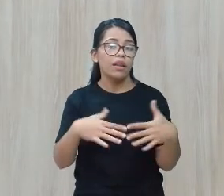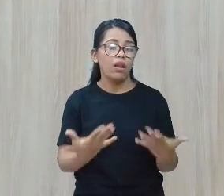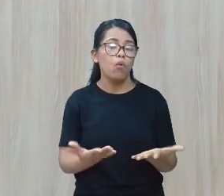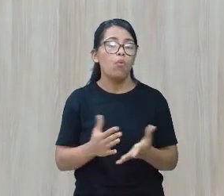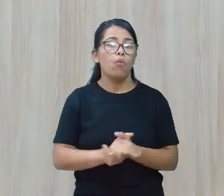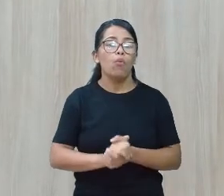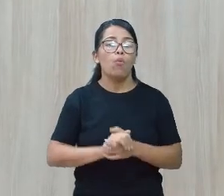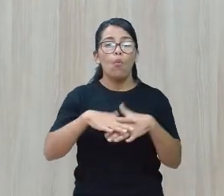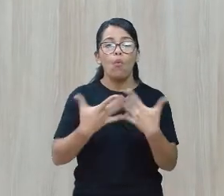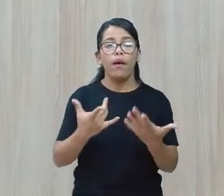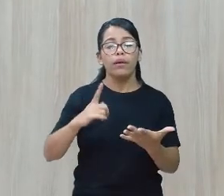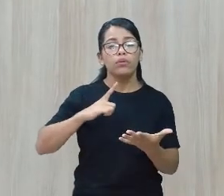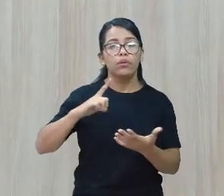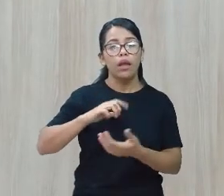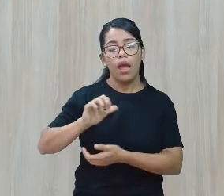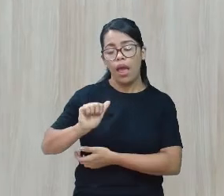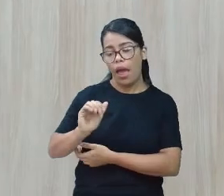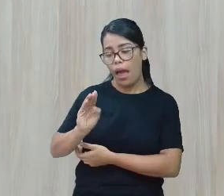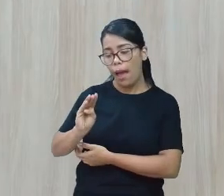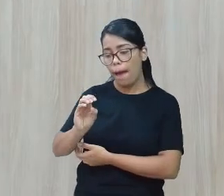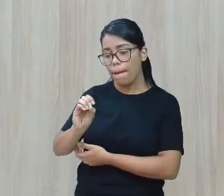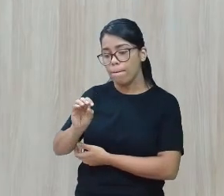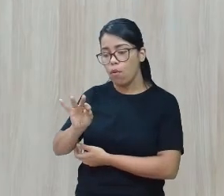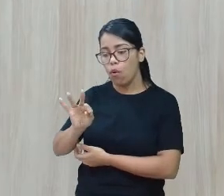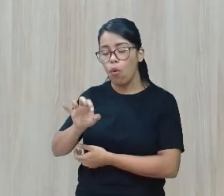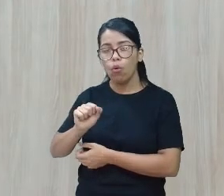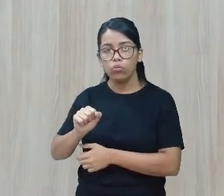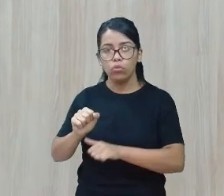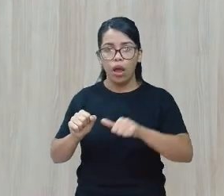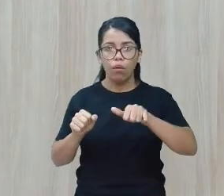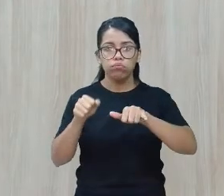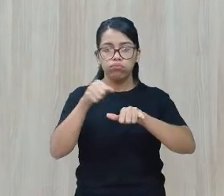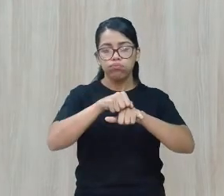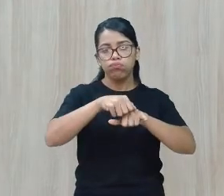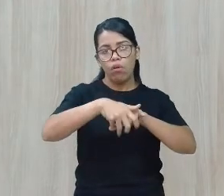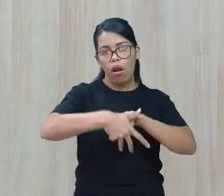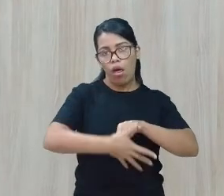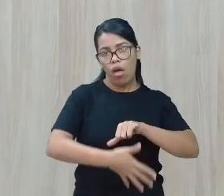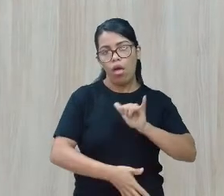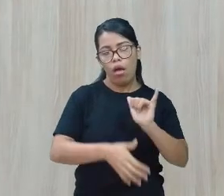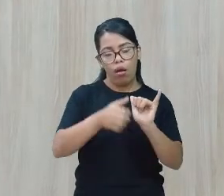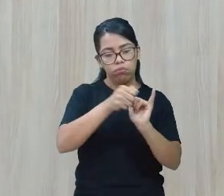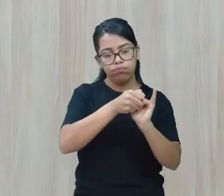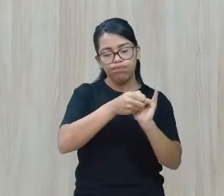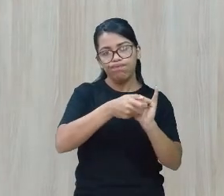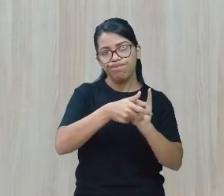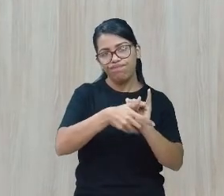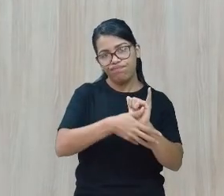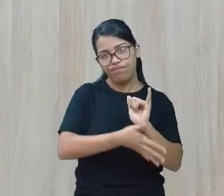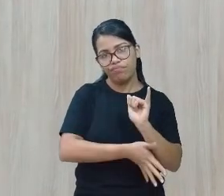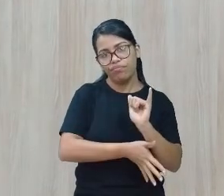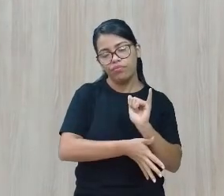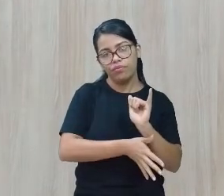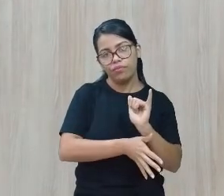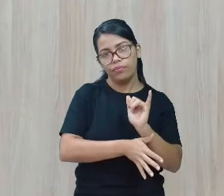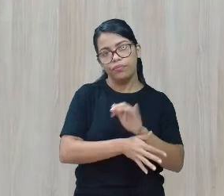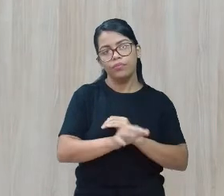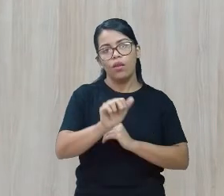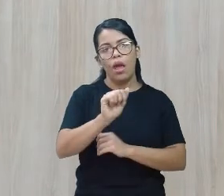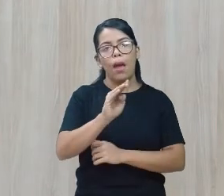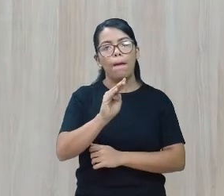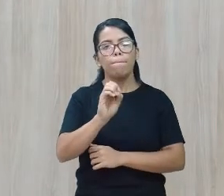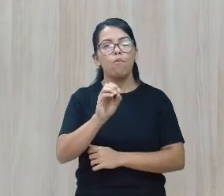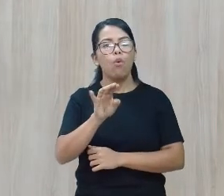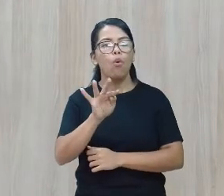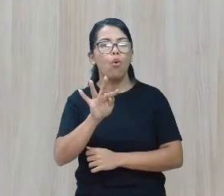vezes, um aborto espontâneo, é porque justamente não procurou em tempo hábil o médico para ele realmente encaminhar, começar os